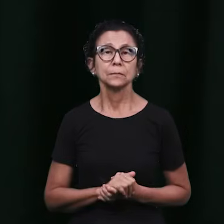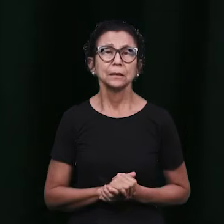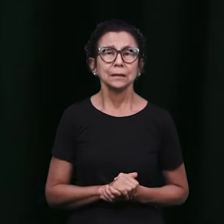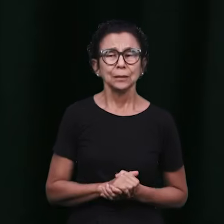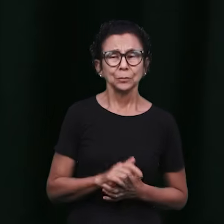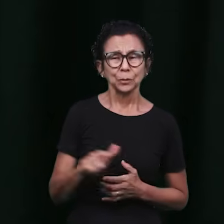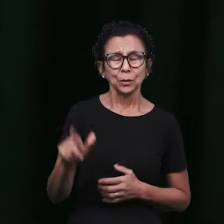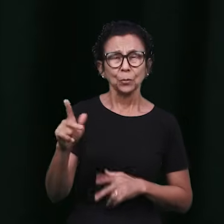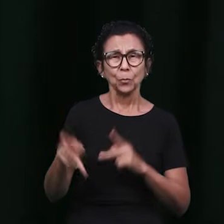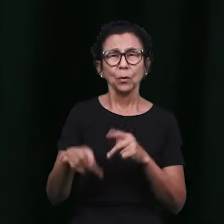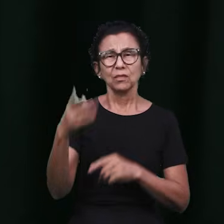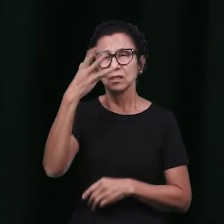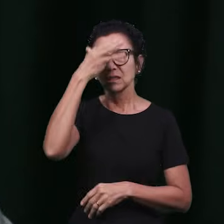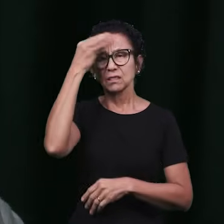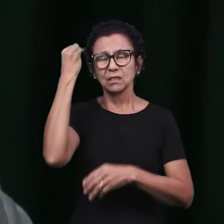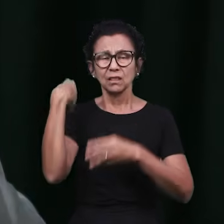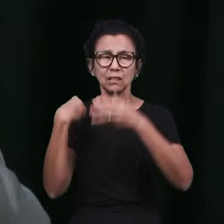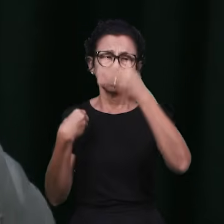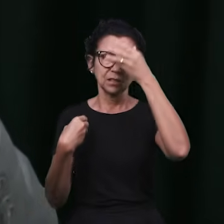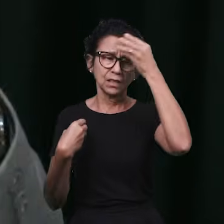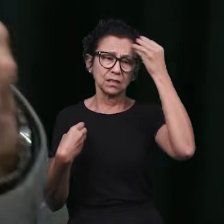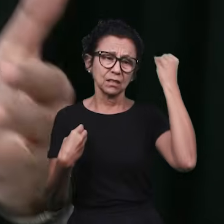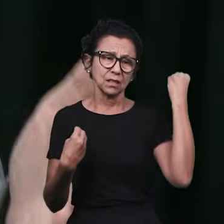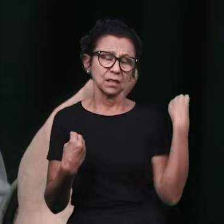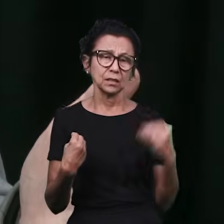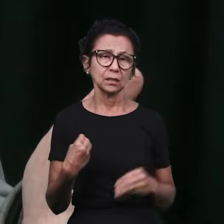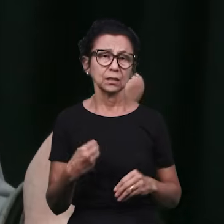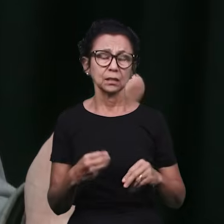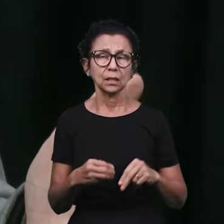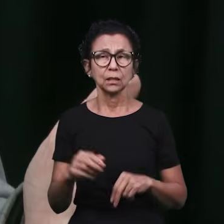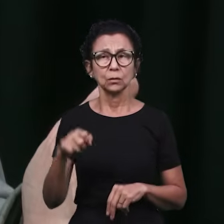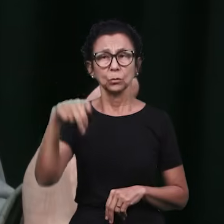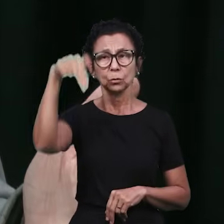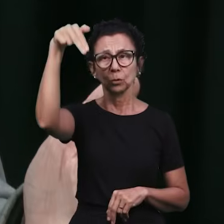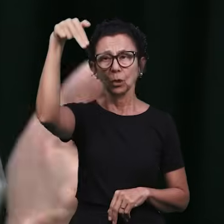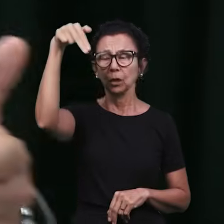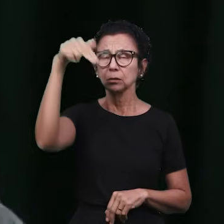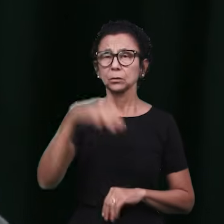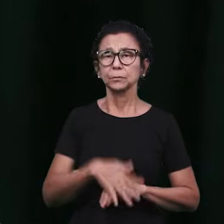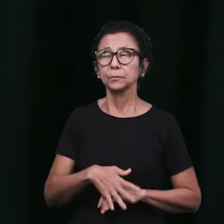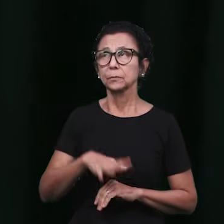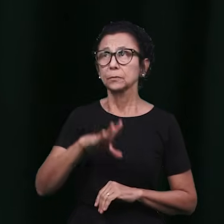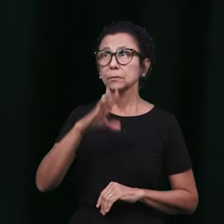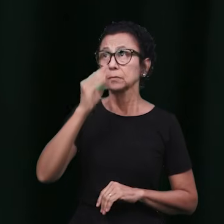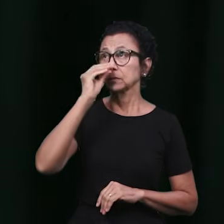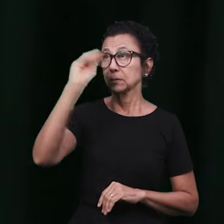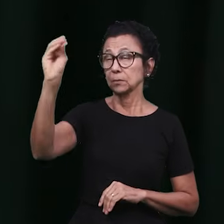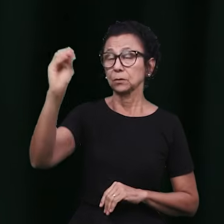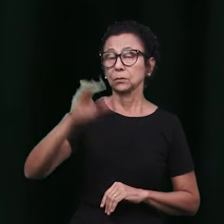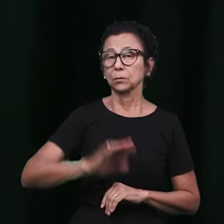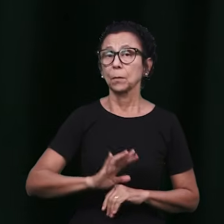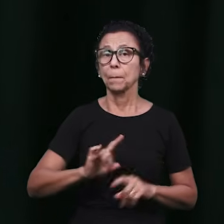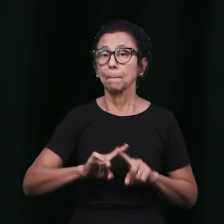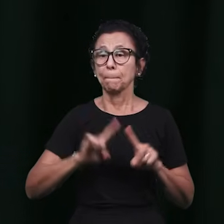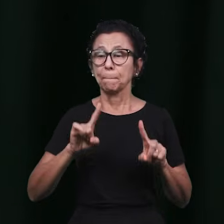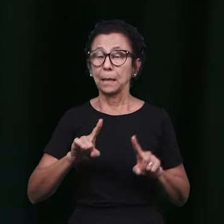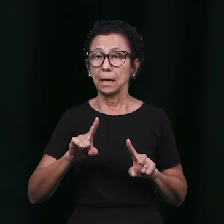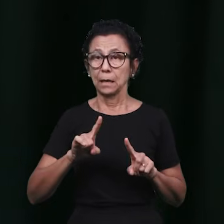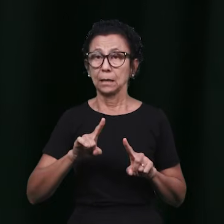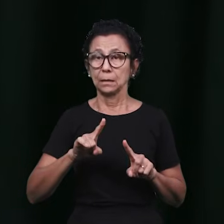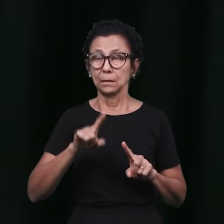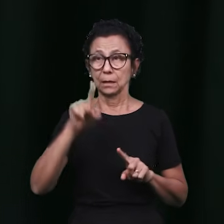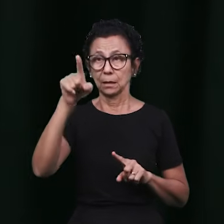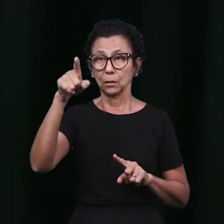ficando esquecido. Nós falamos, o reino do norte praticamente desprezou a lei do Senhor, mas no reino do sul, que era Judá